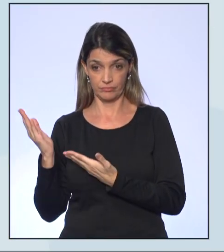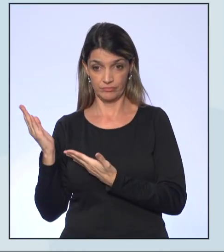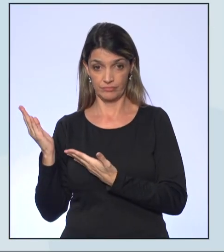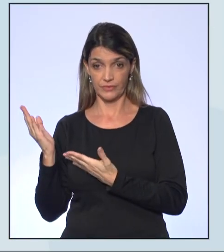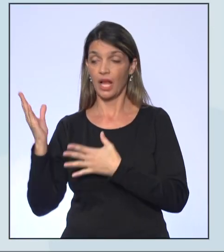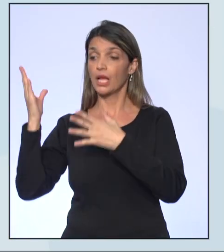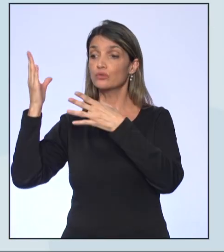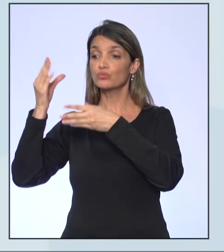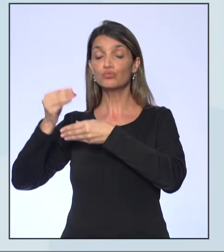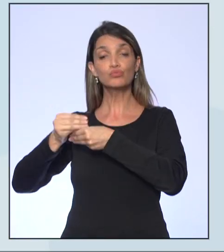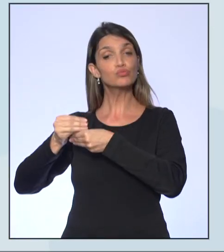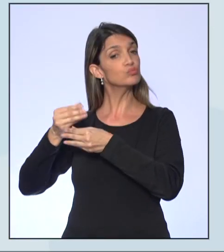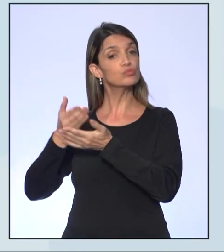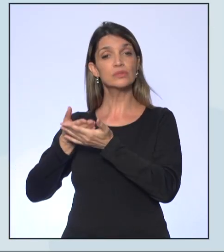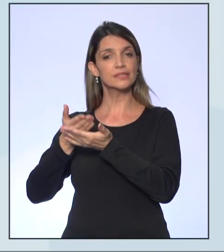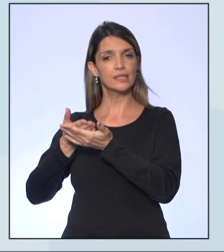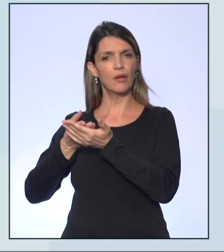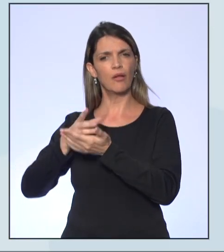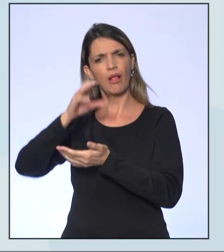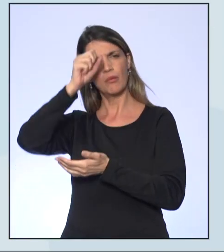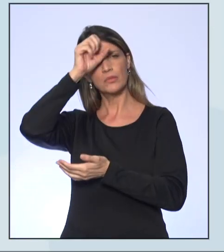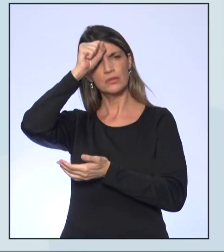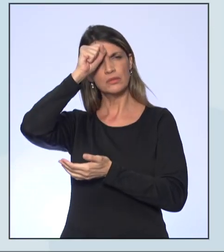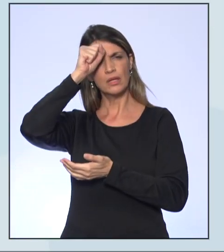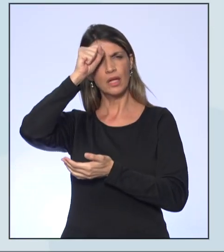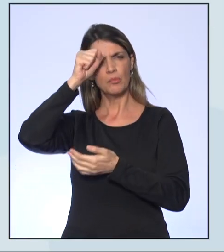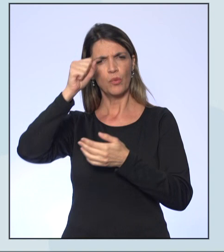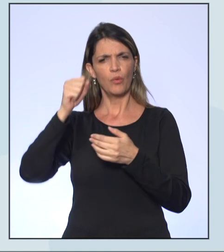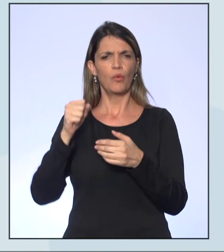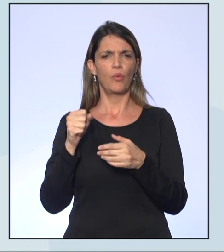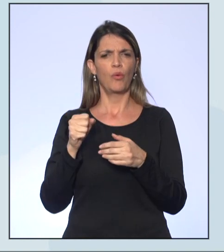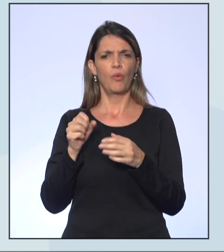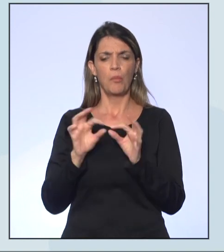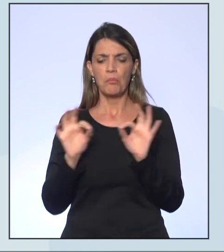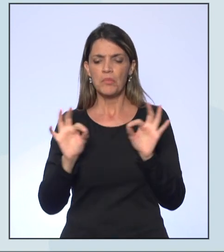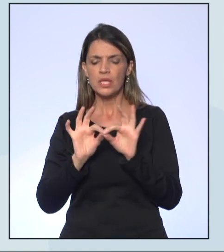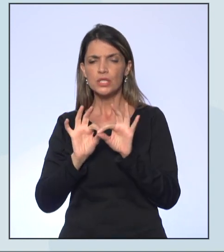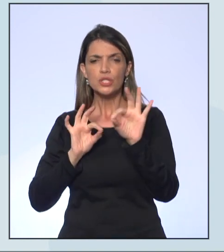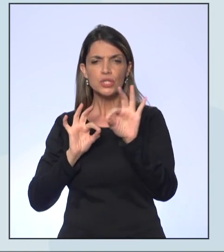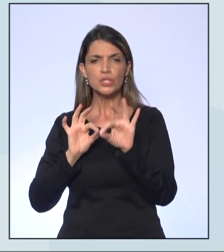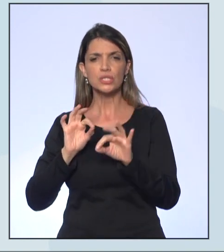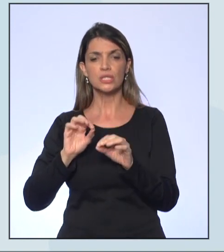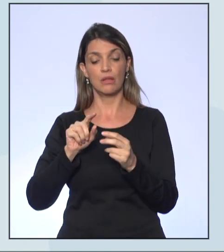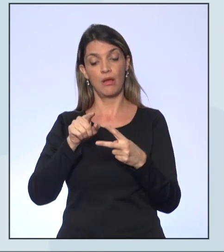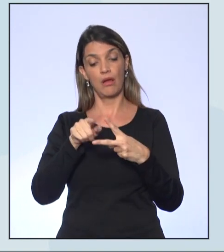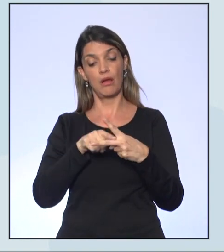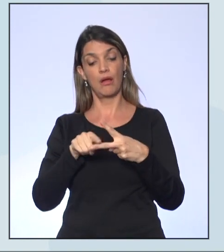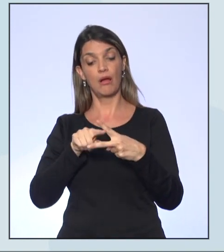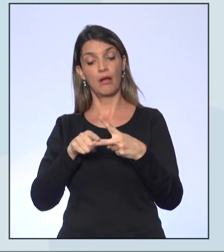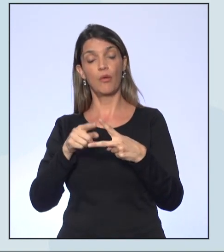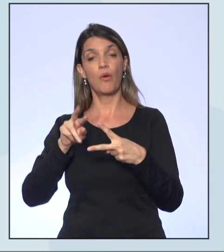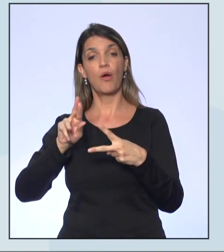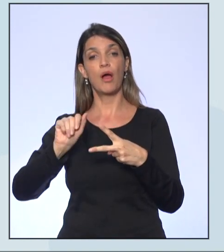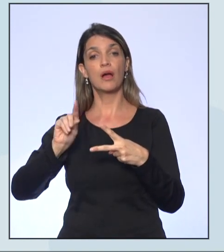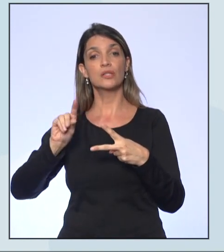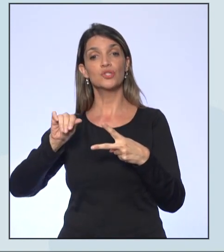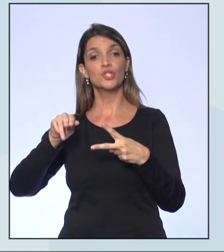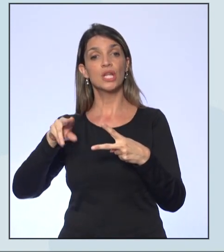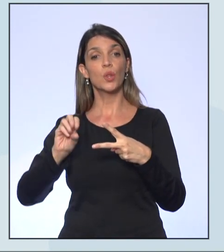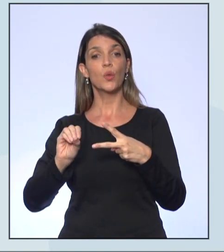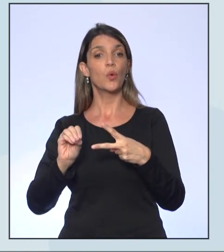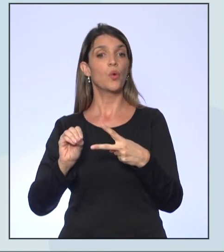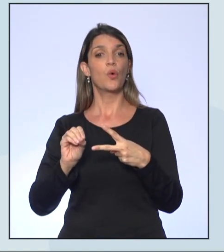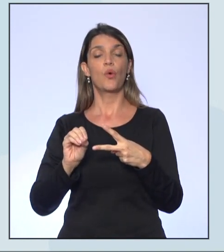resumo dessa aula agora. Então, nós aprendemos uma medida de ângulo, né, que é o radiano, como